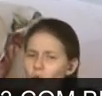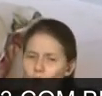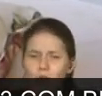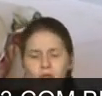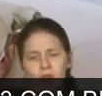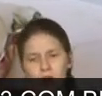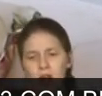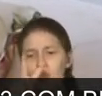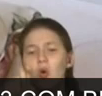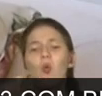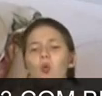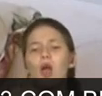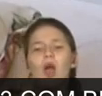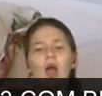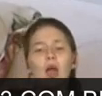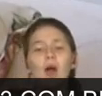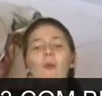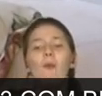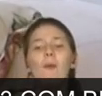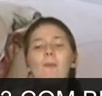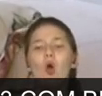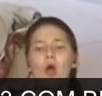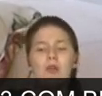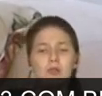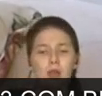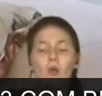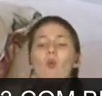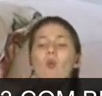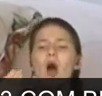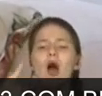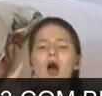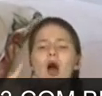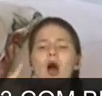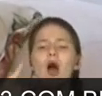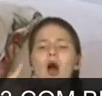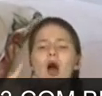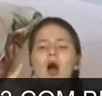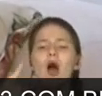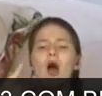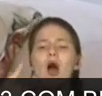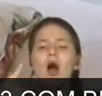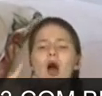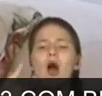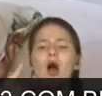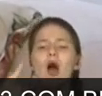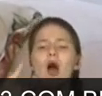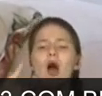os conteúdos que ele pode acessar, né, quais os perigos, é muito importante.